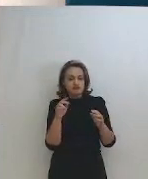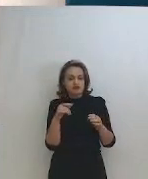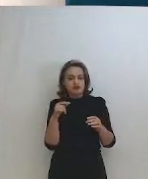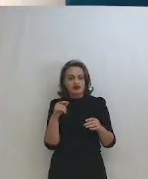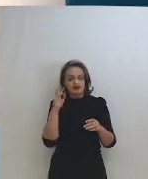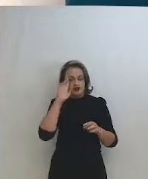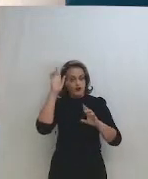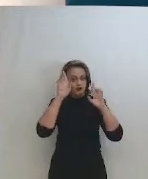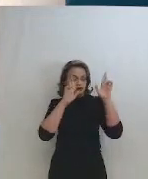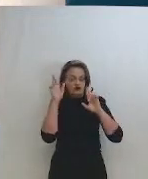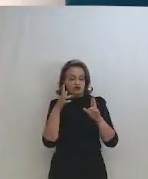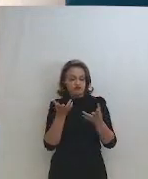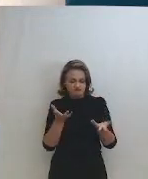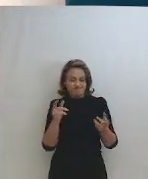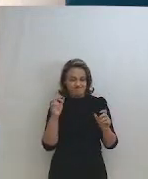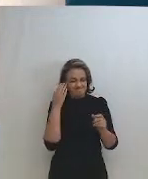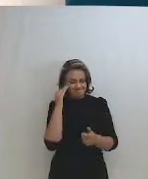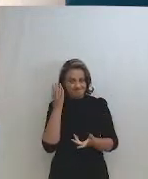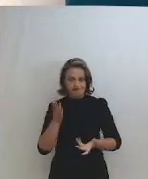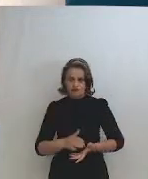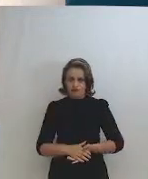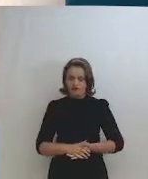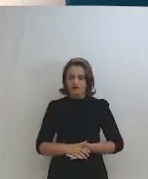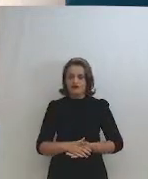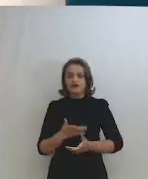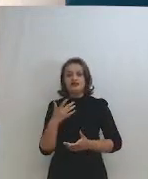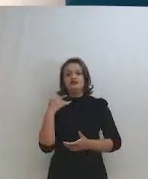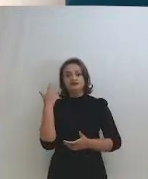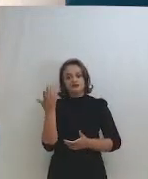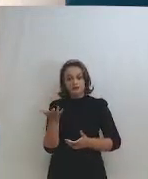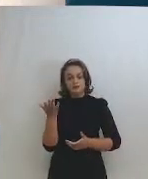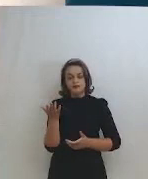grau. Excelências, e neste